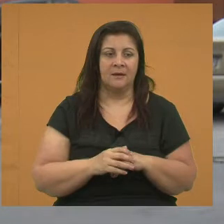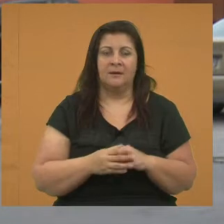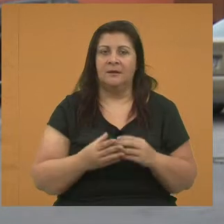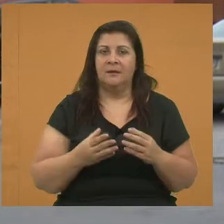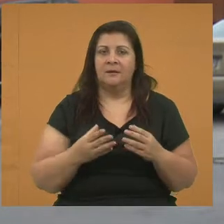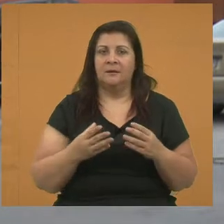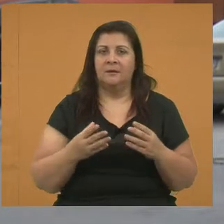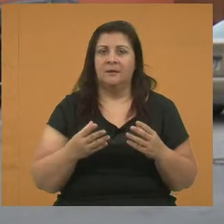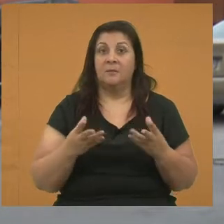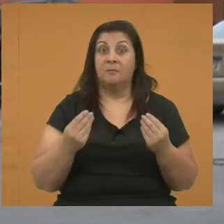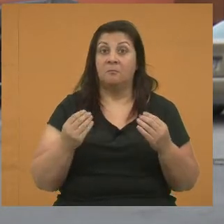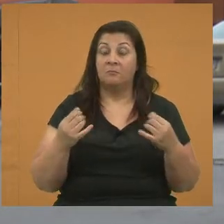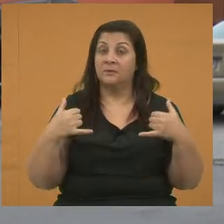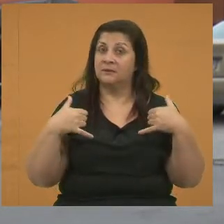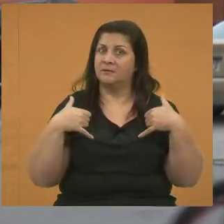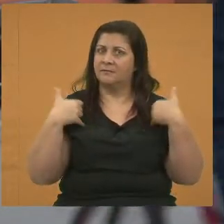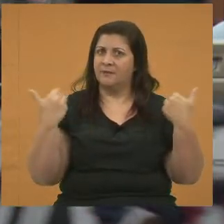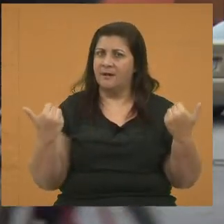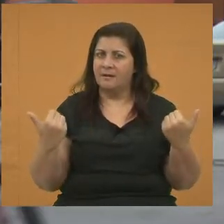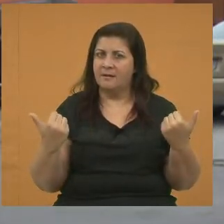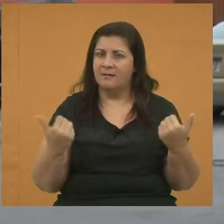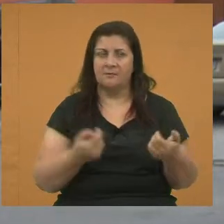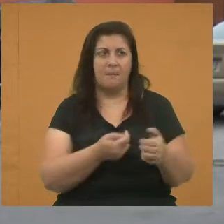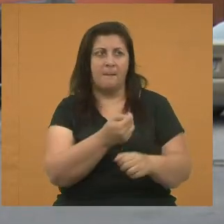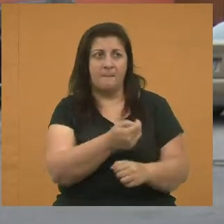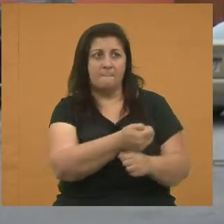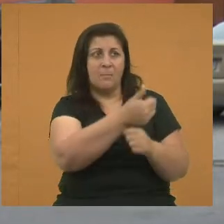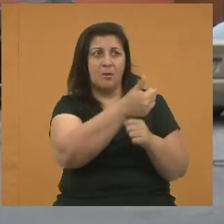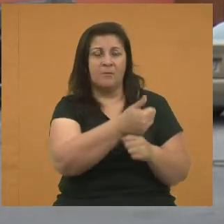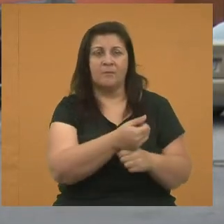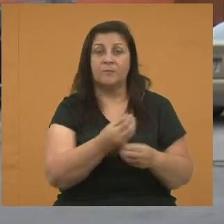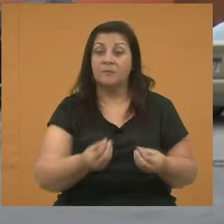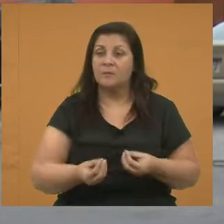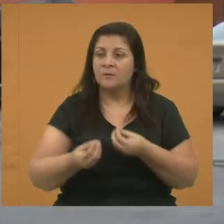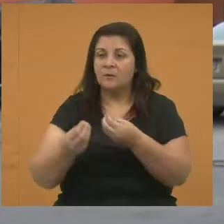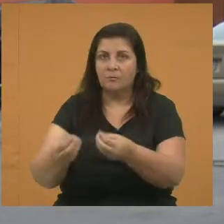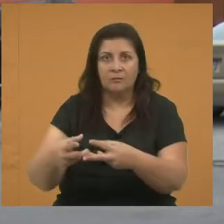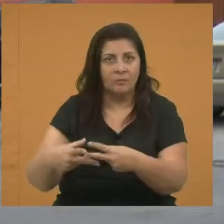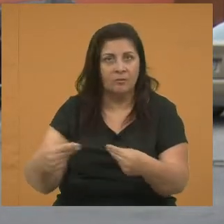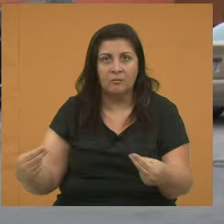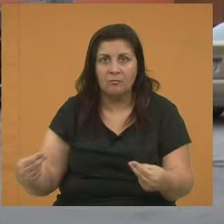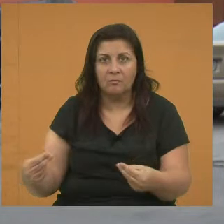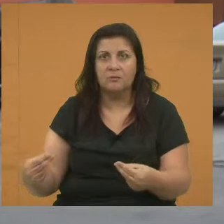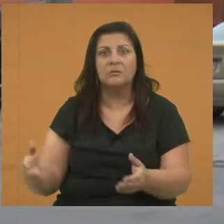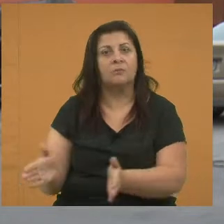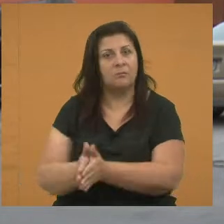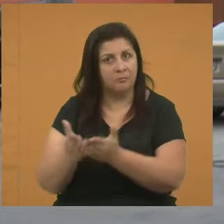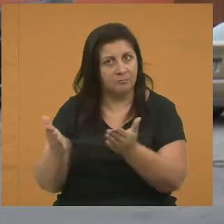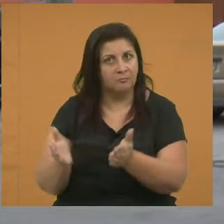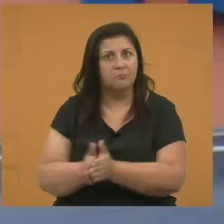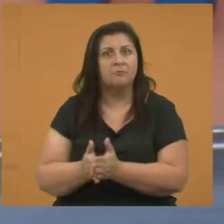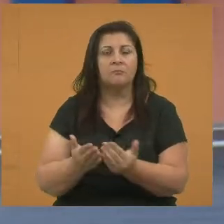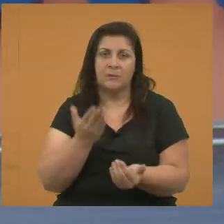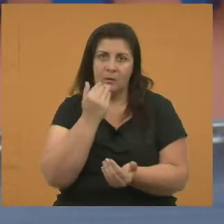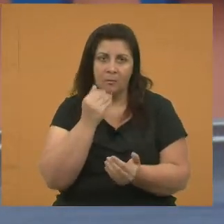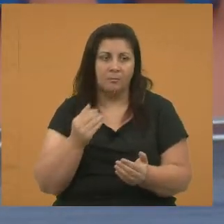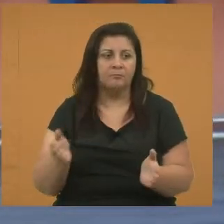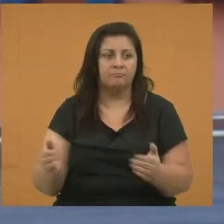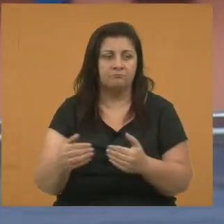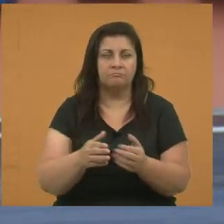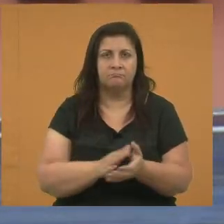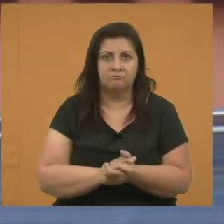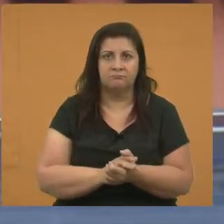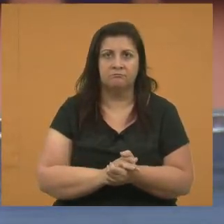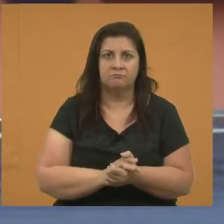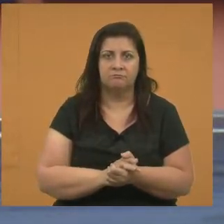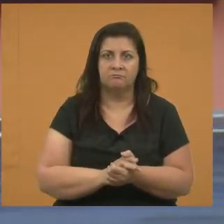diversas festas, como final de ano, ele faz a doação de mercadorias para a população mais carente daquela área. E na área de esporte, ainda tem o